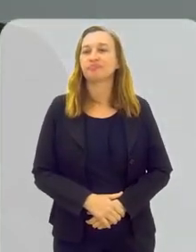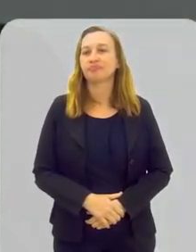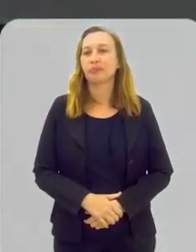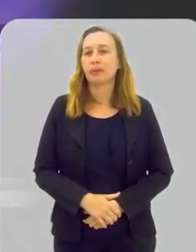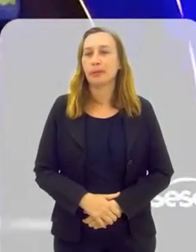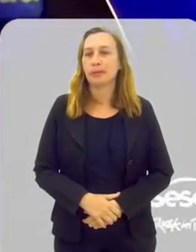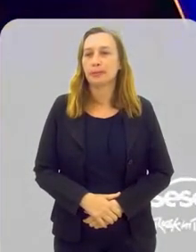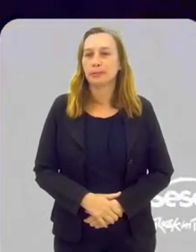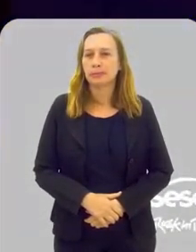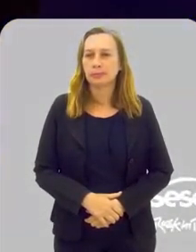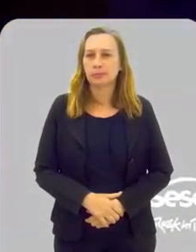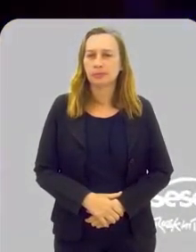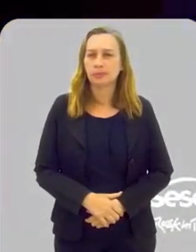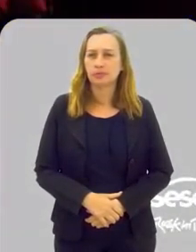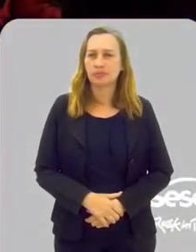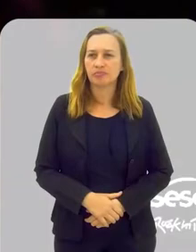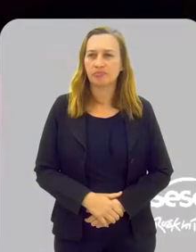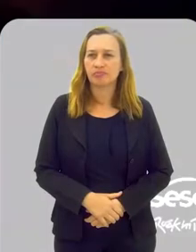bloco